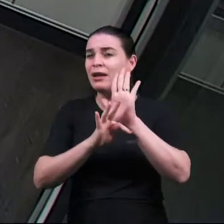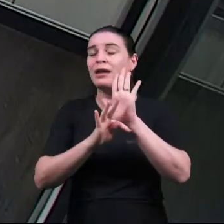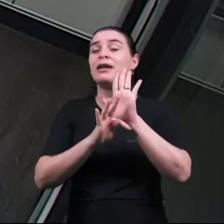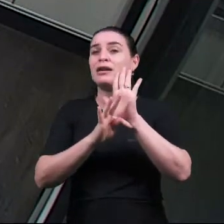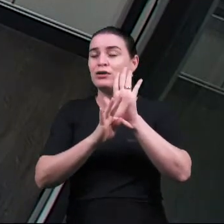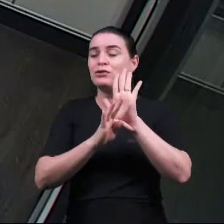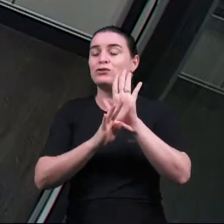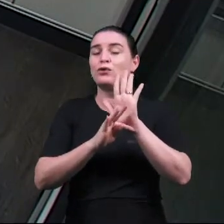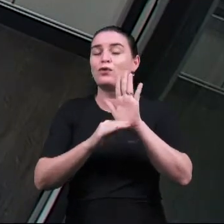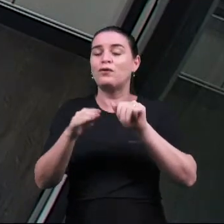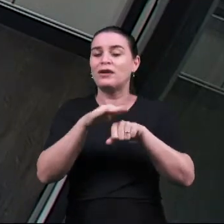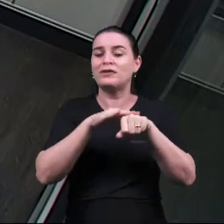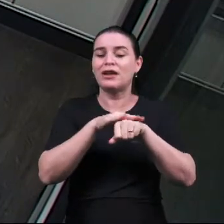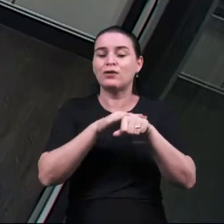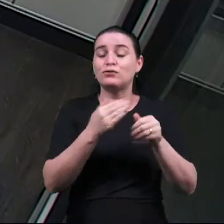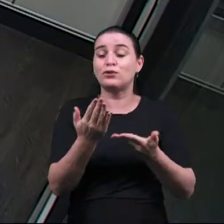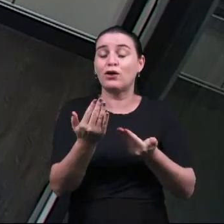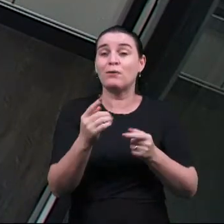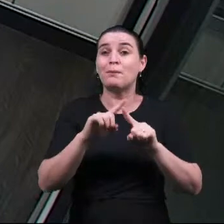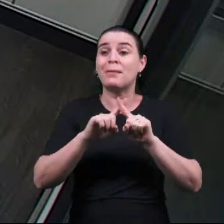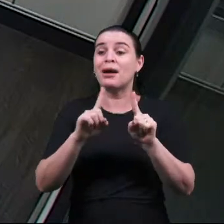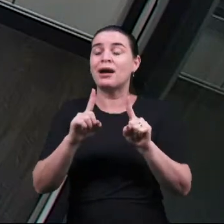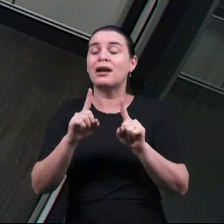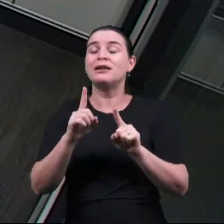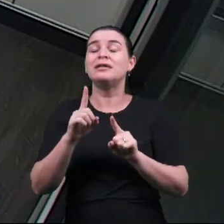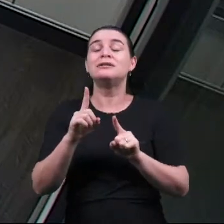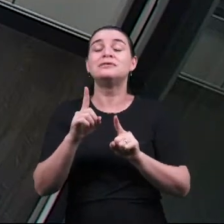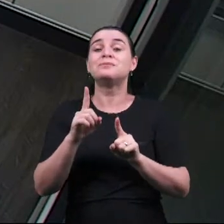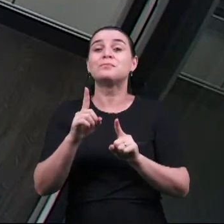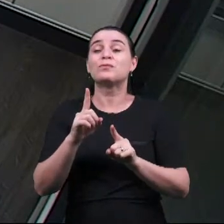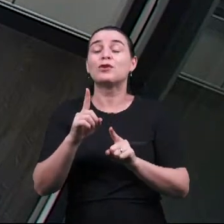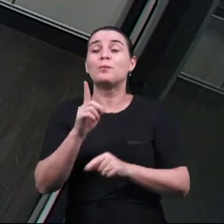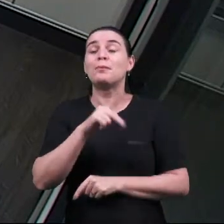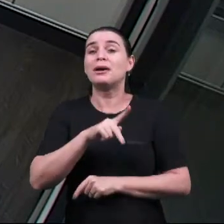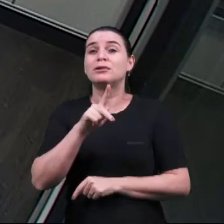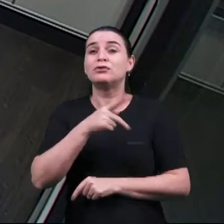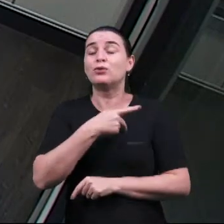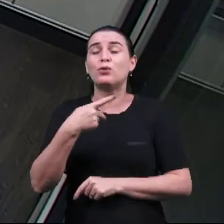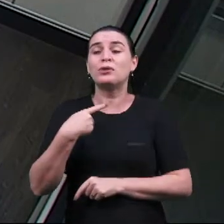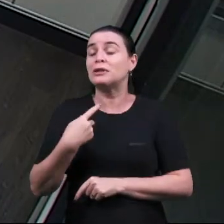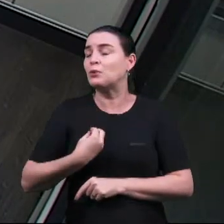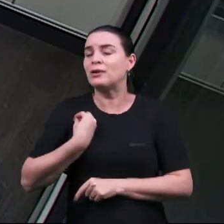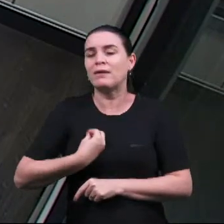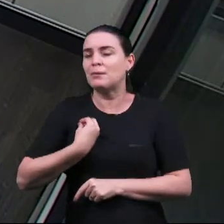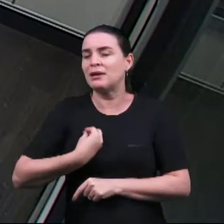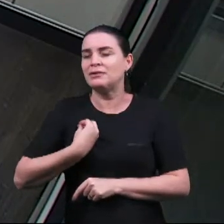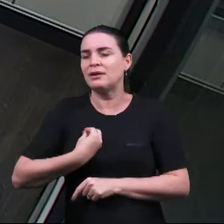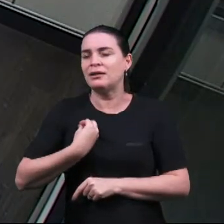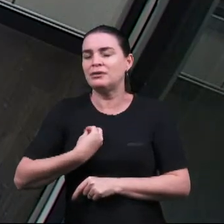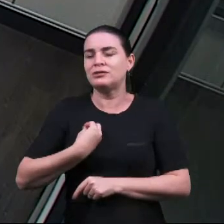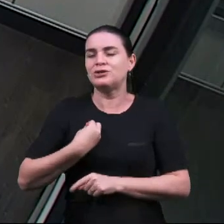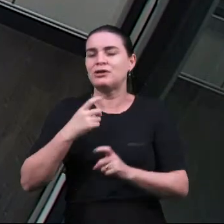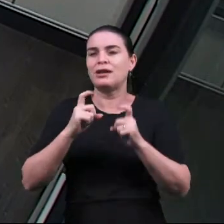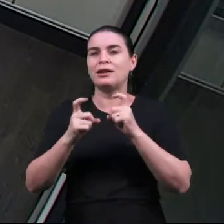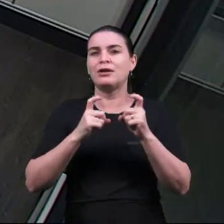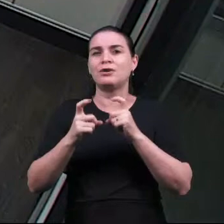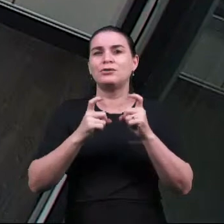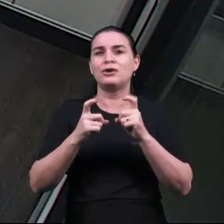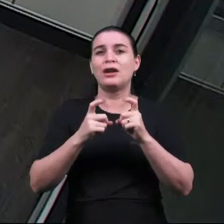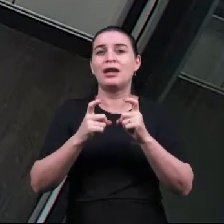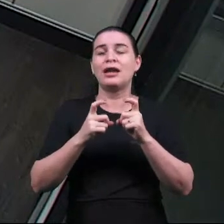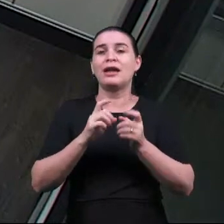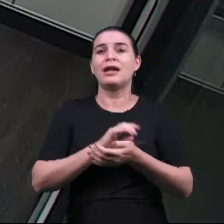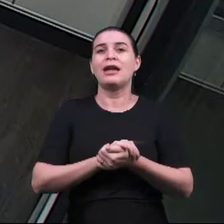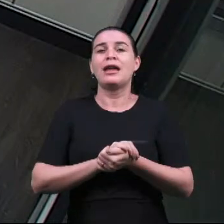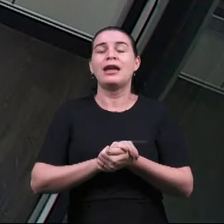na reunião. Olha que coisa aqui, coisa do Espírito. Eu comentei com jovens. Ele não estava, não ficou sabendo. Ele foi gravar sem saber